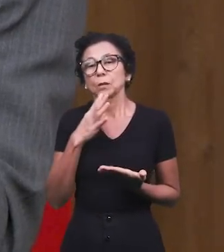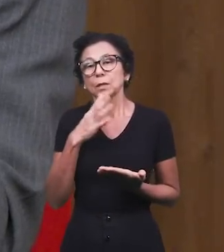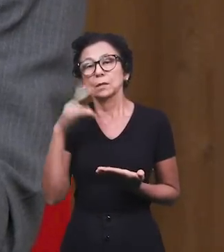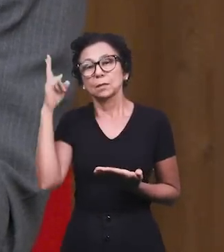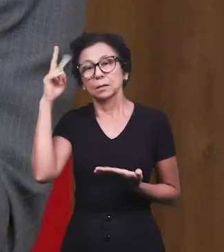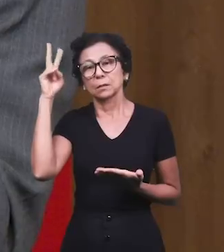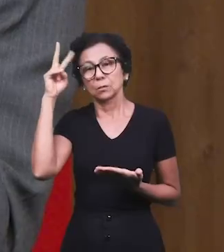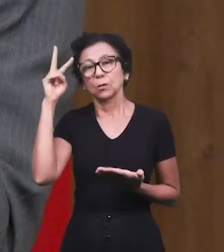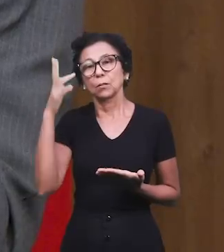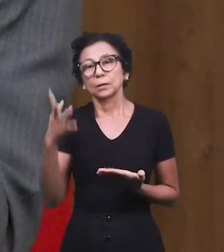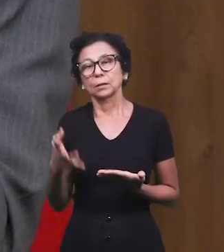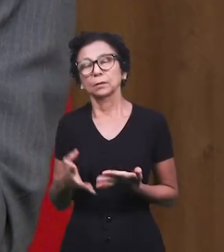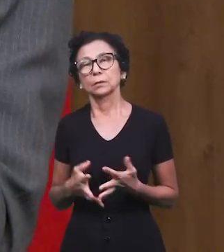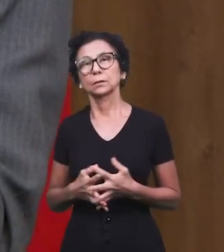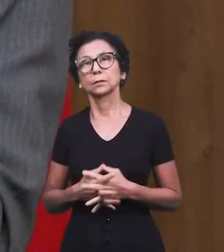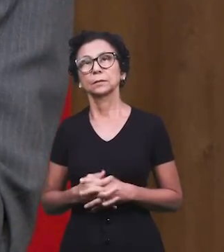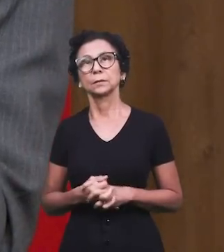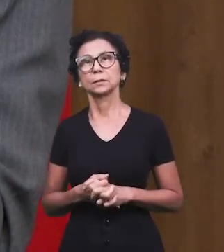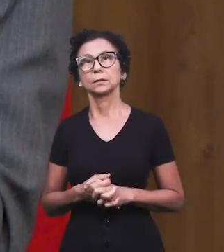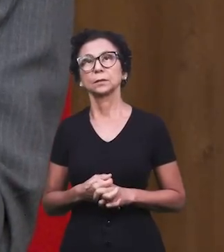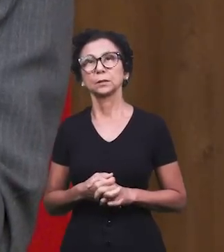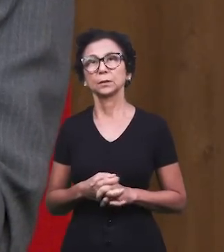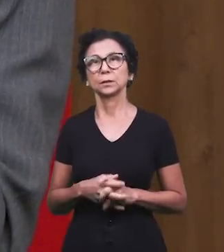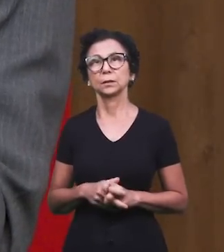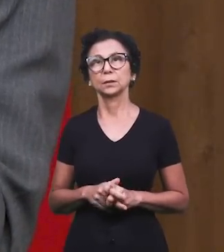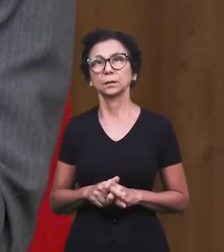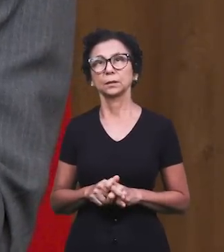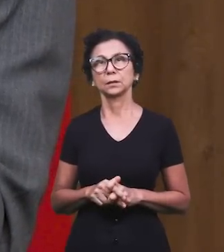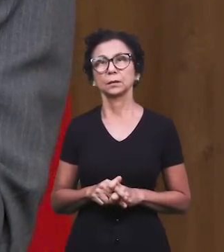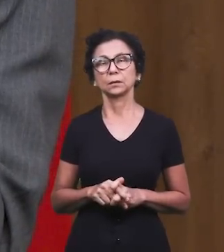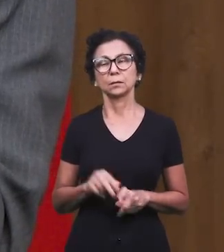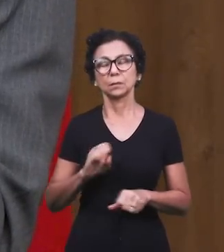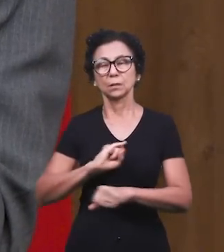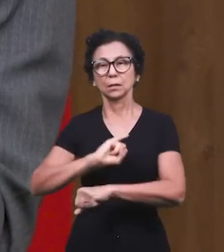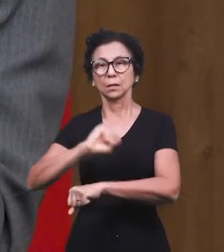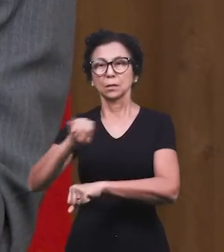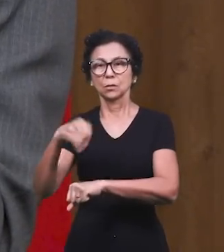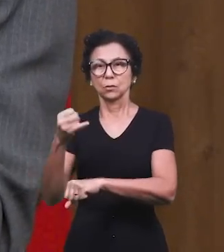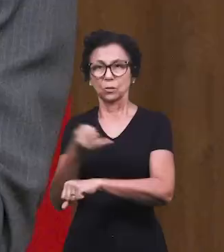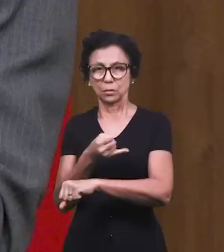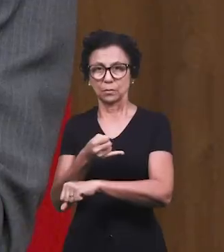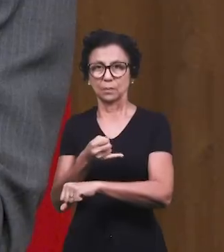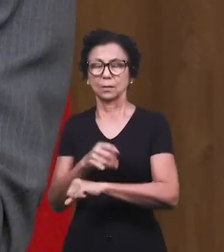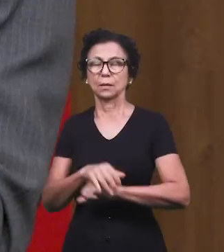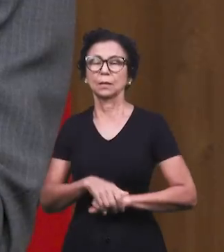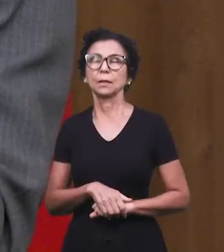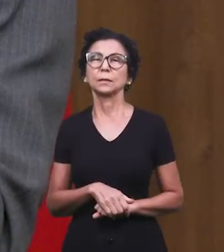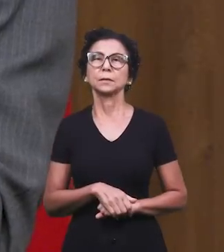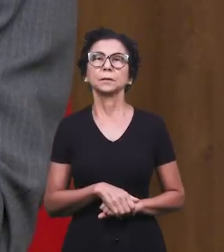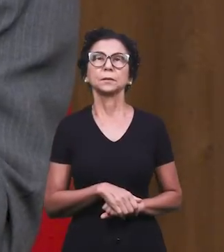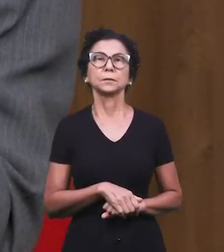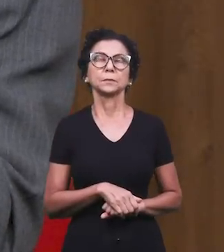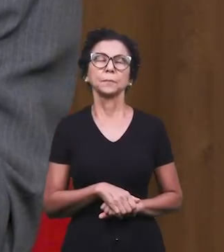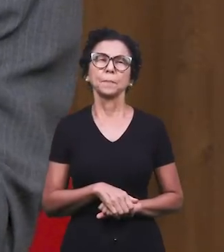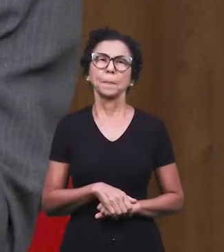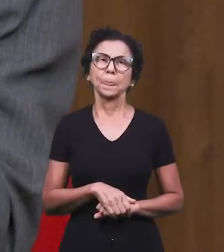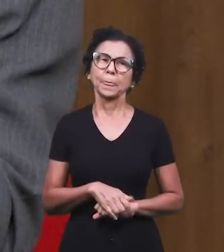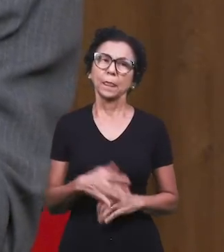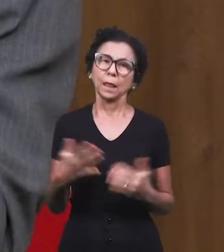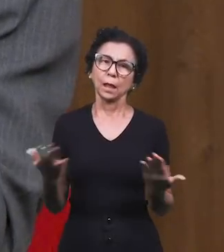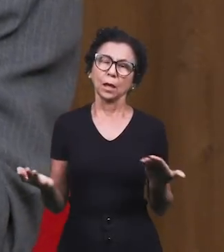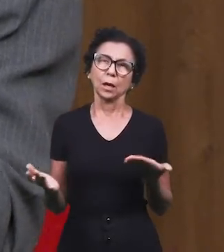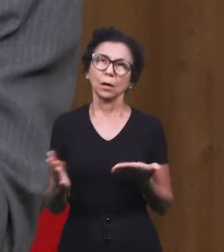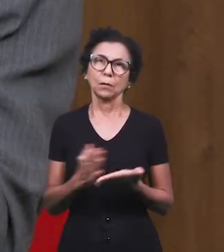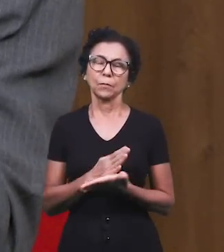história que Jerusalém, o segundo templo, aí tem aquela